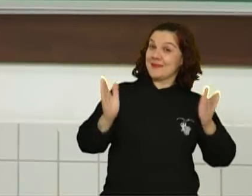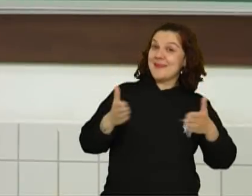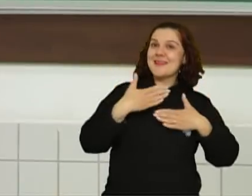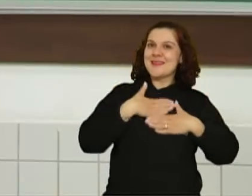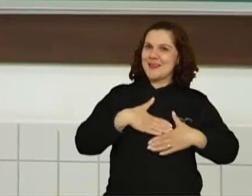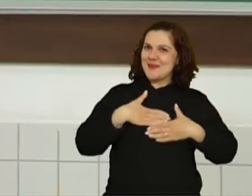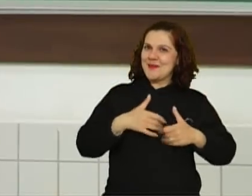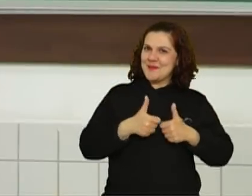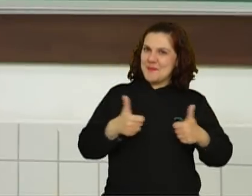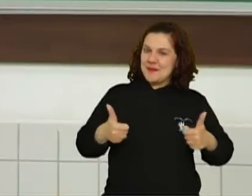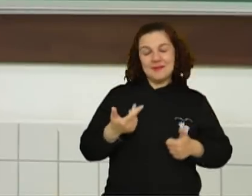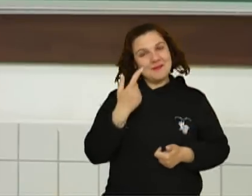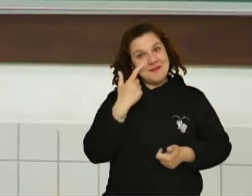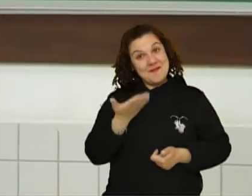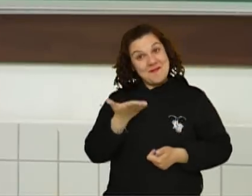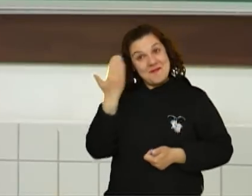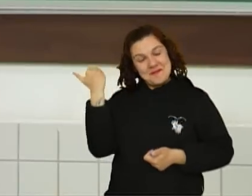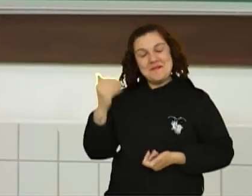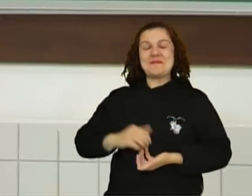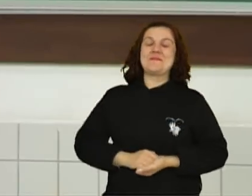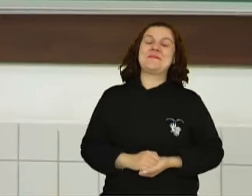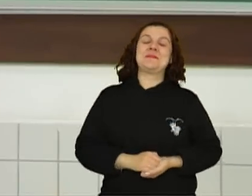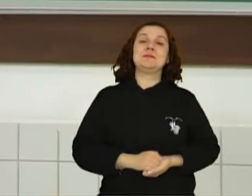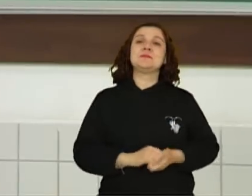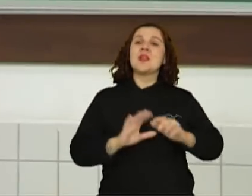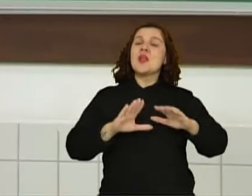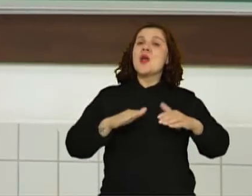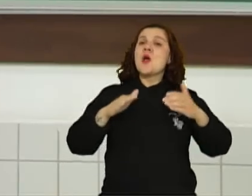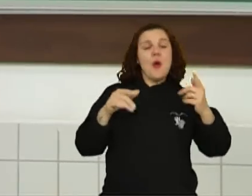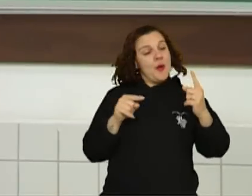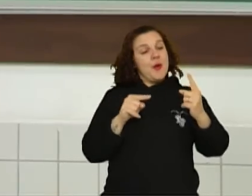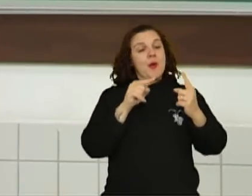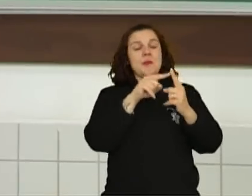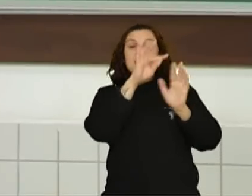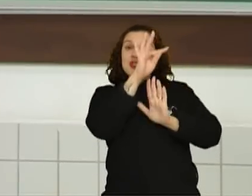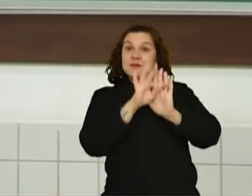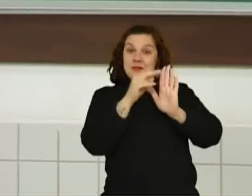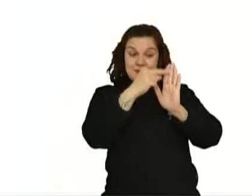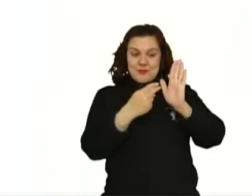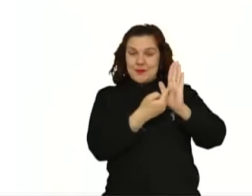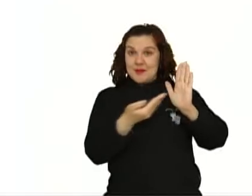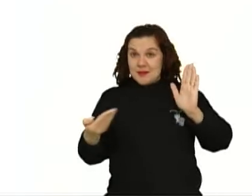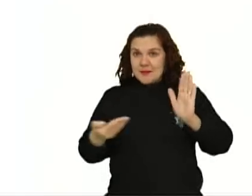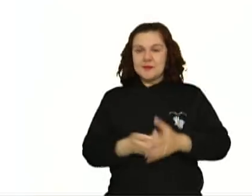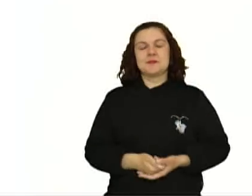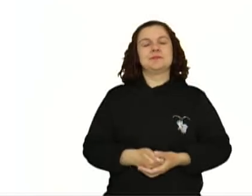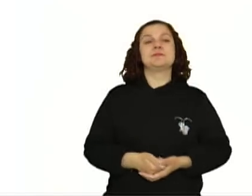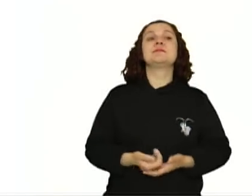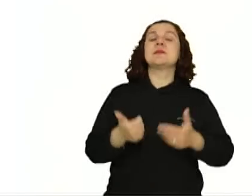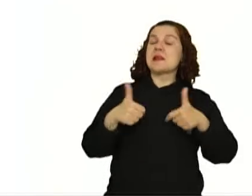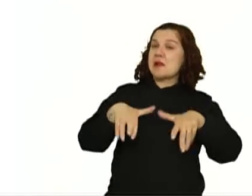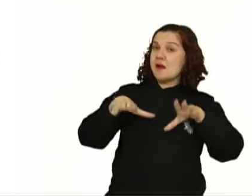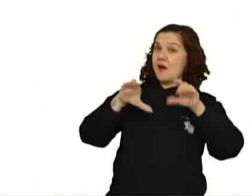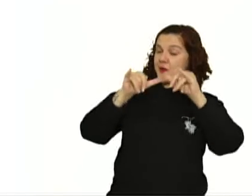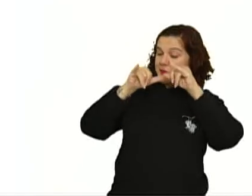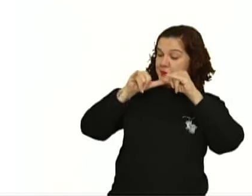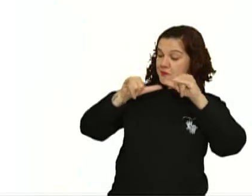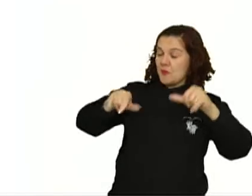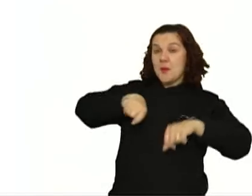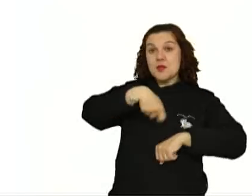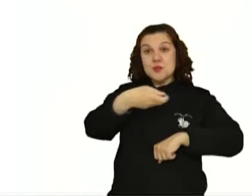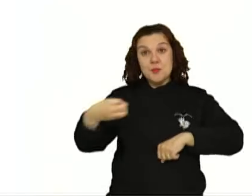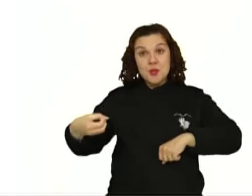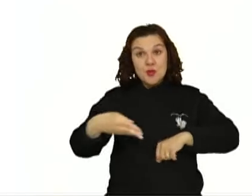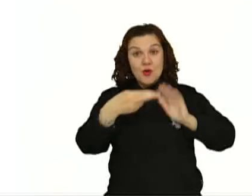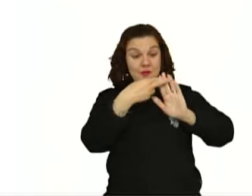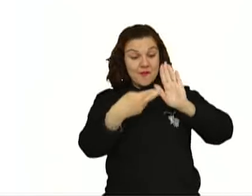Tranquilinhos lá? Então vamos lá verificar, né? Qual é a finalidade do texto lido? Claro, gente, informar sobre a